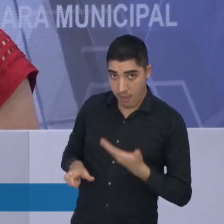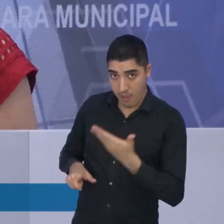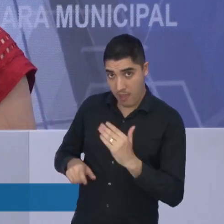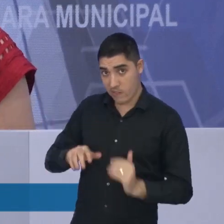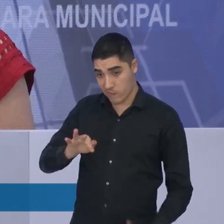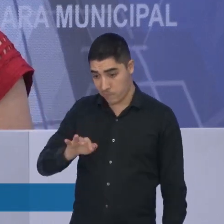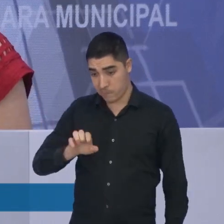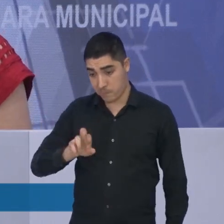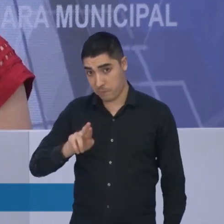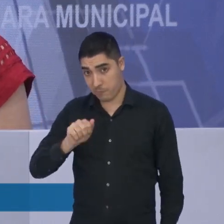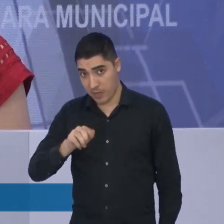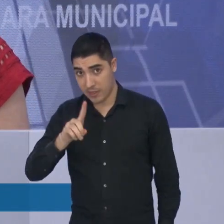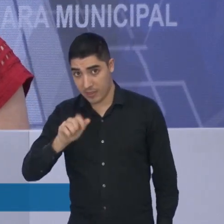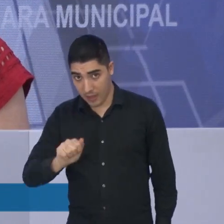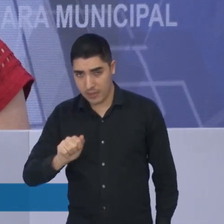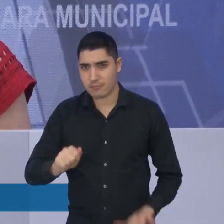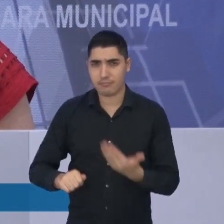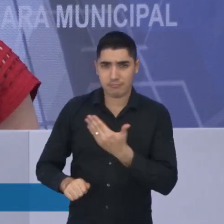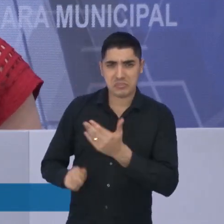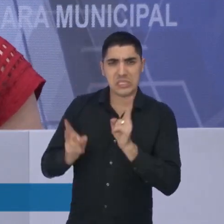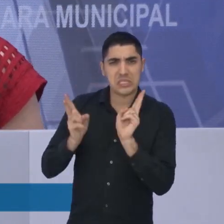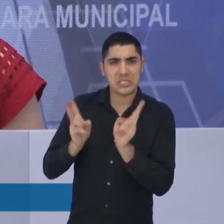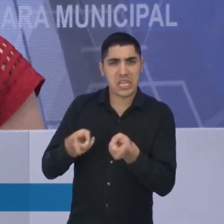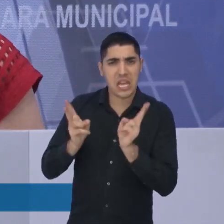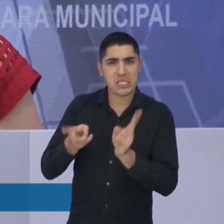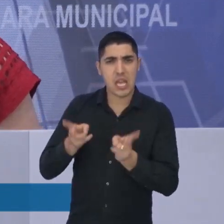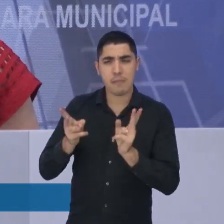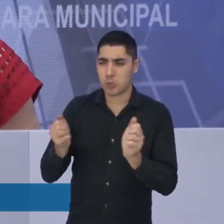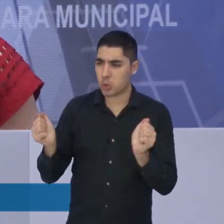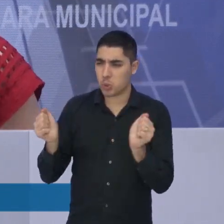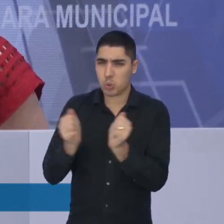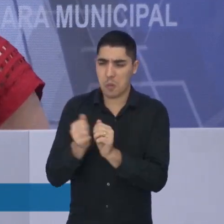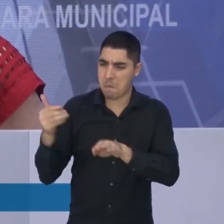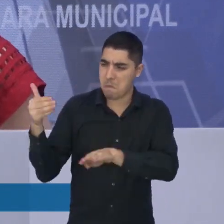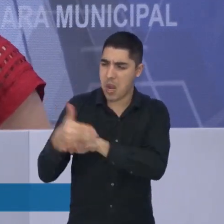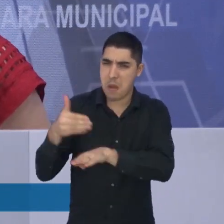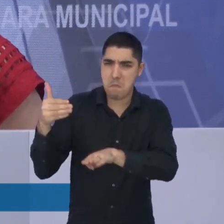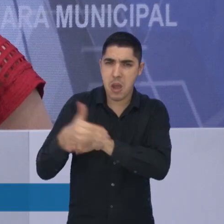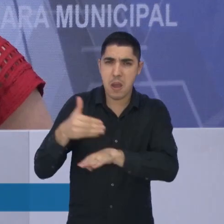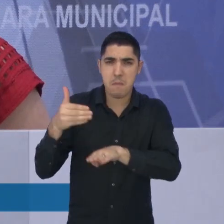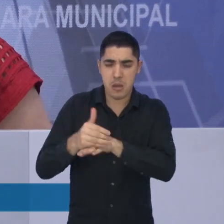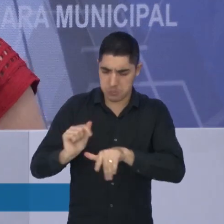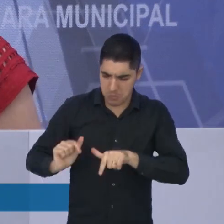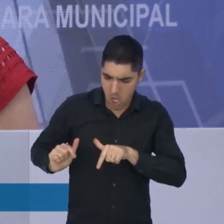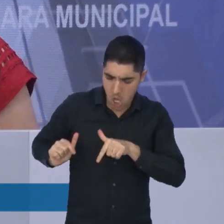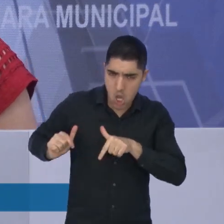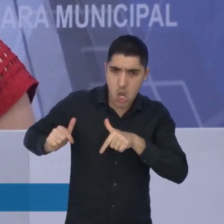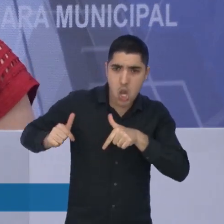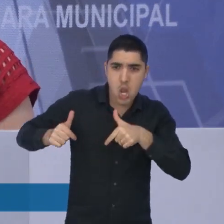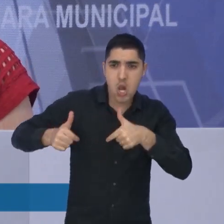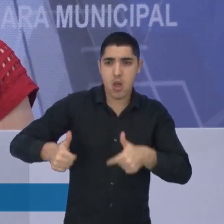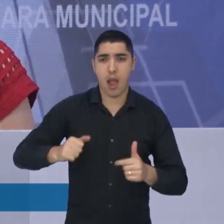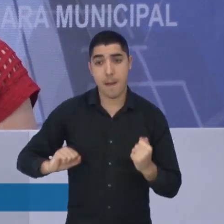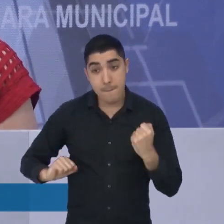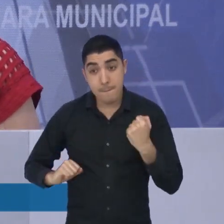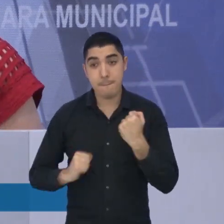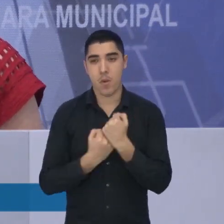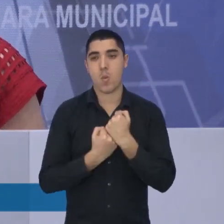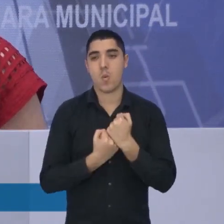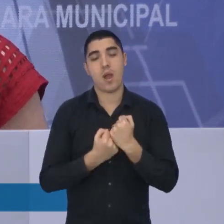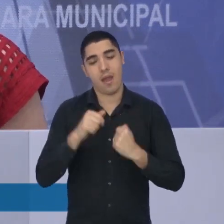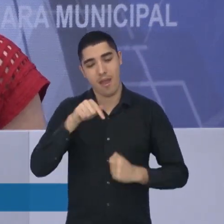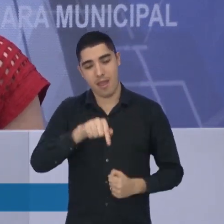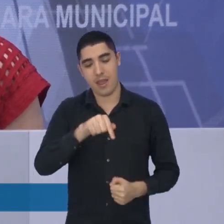Fernanda Soares Andrade sempre atuou ativamente no apoio à luta dos